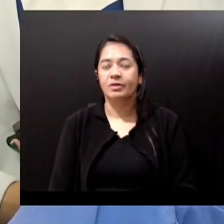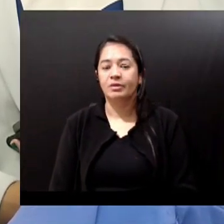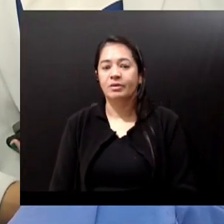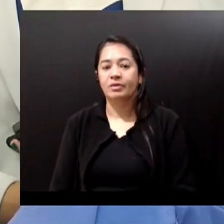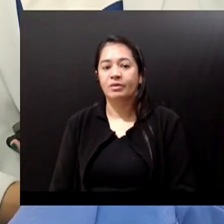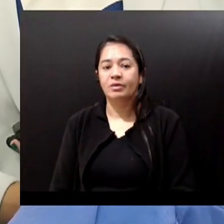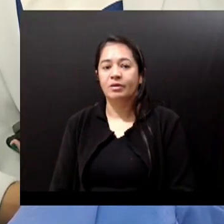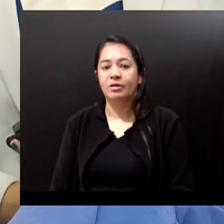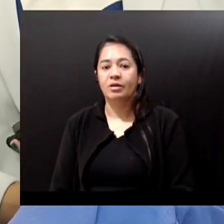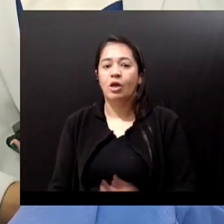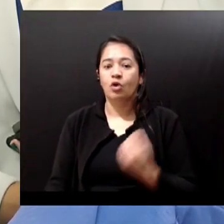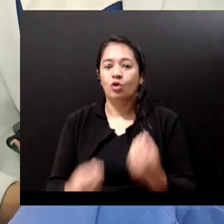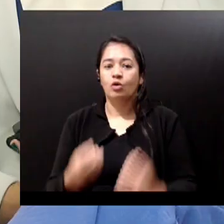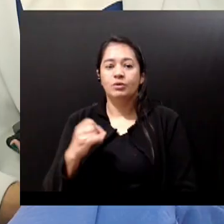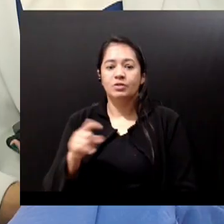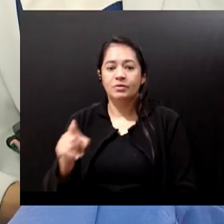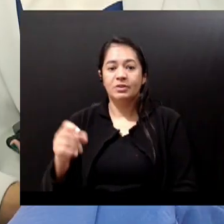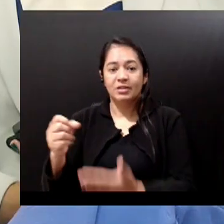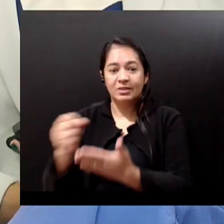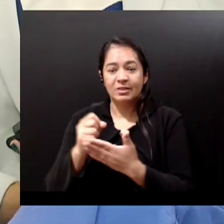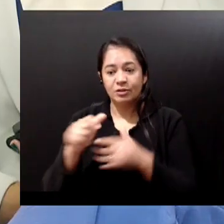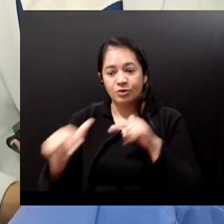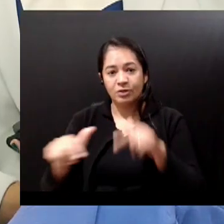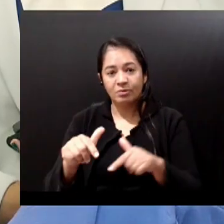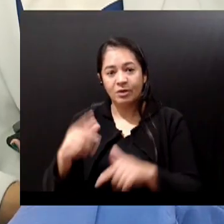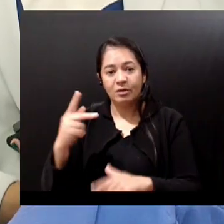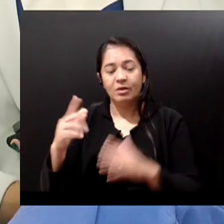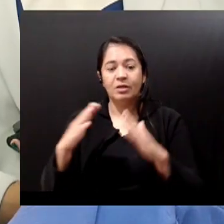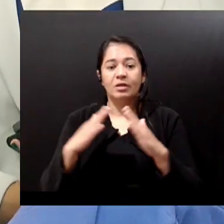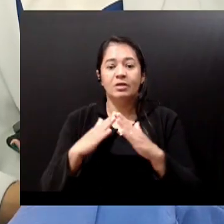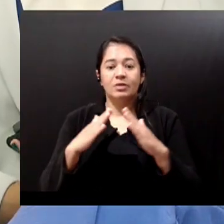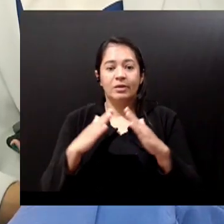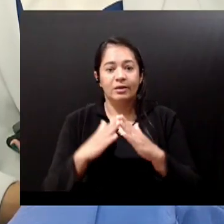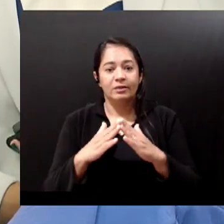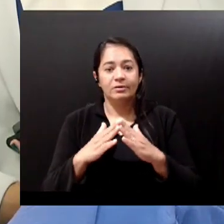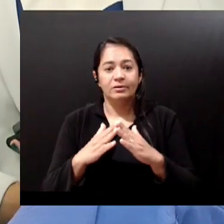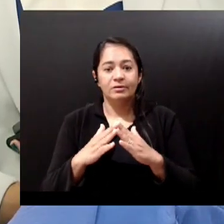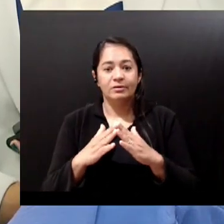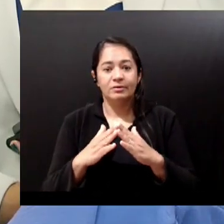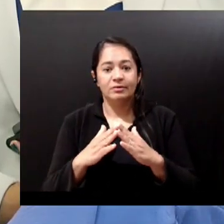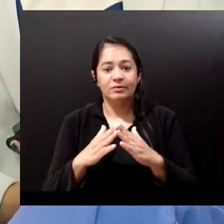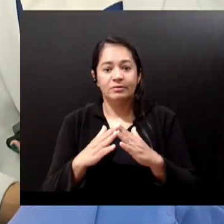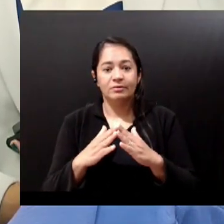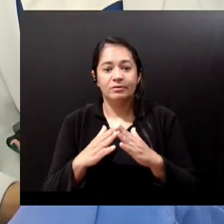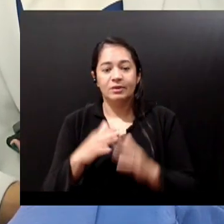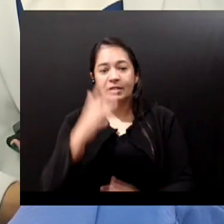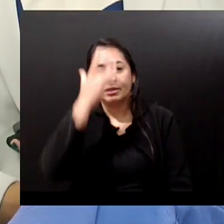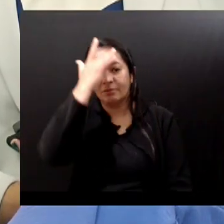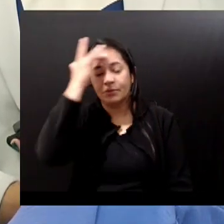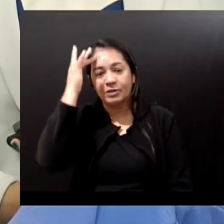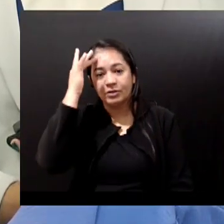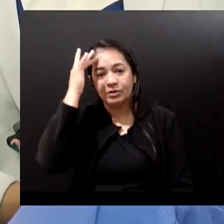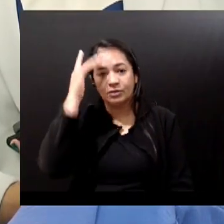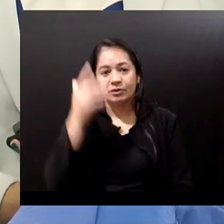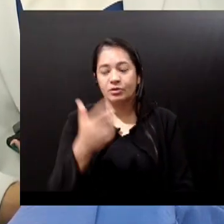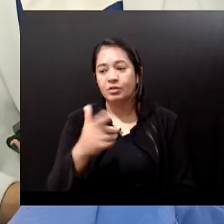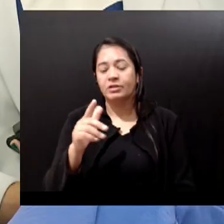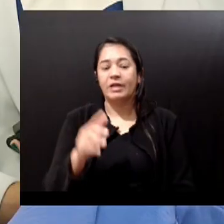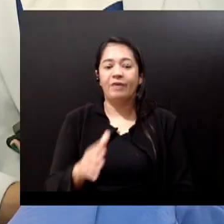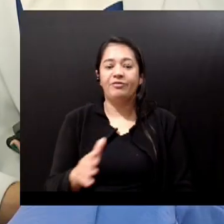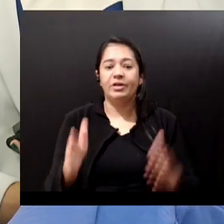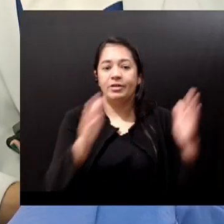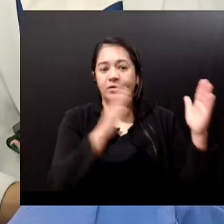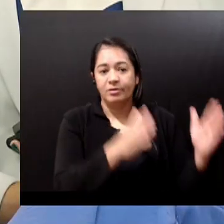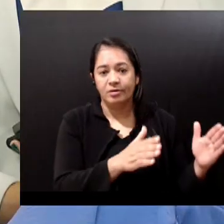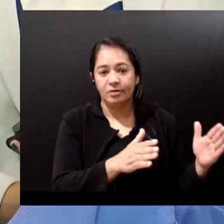seu trabalho para sua Exatamente. casa, né? Então, assim, aquelas pessoas que estão ali do outro lado da telinha, elas estão compartilhando o